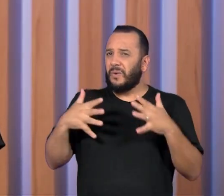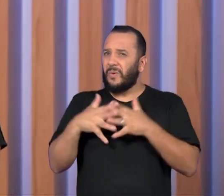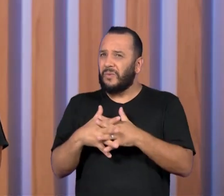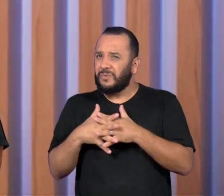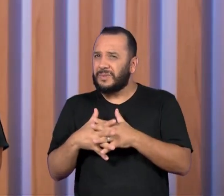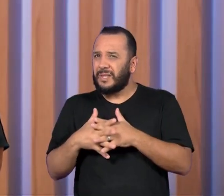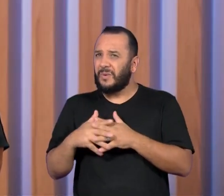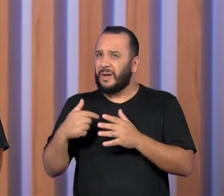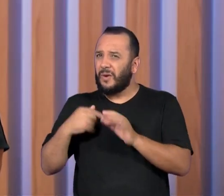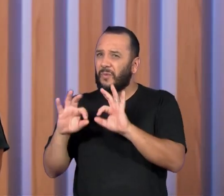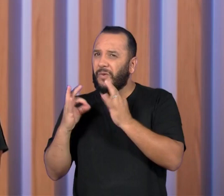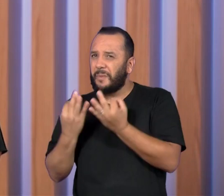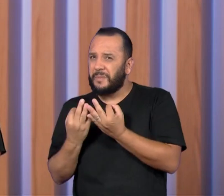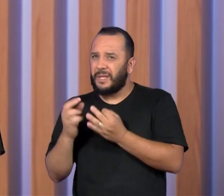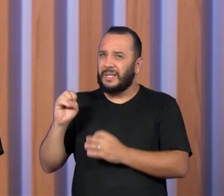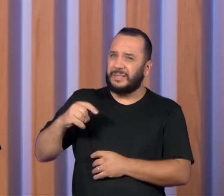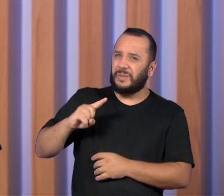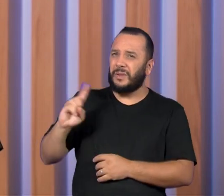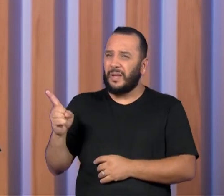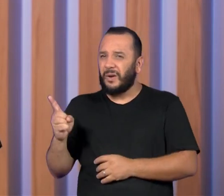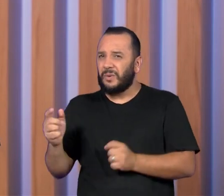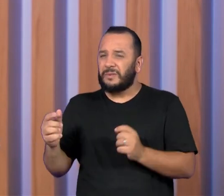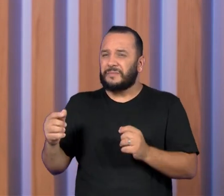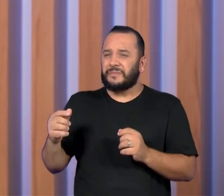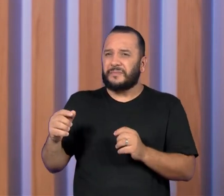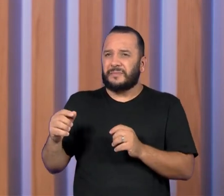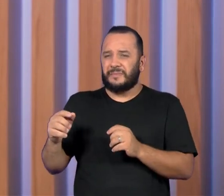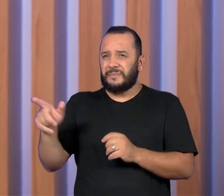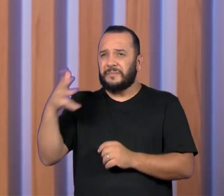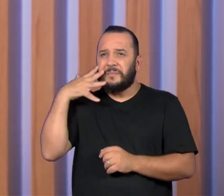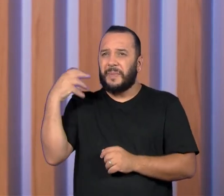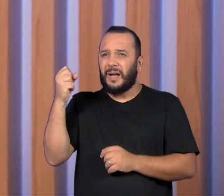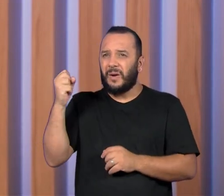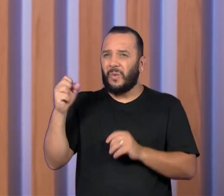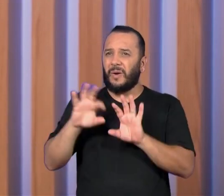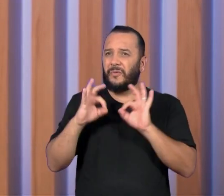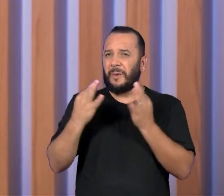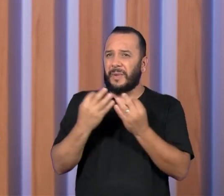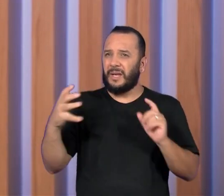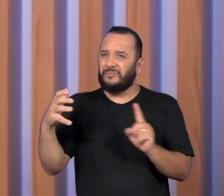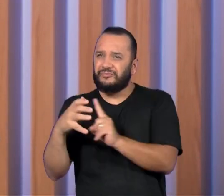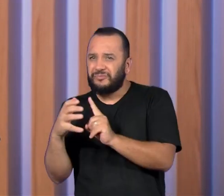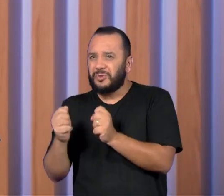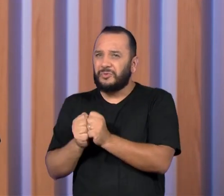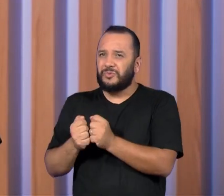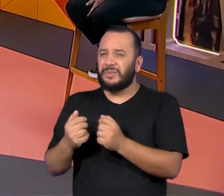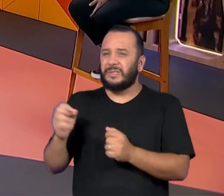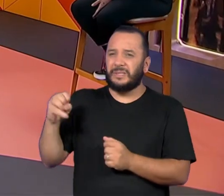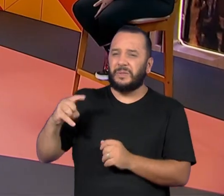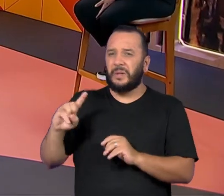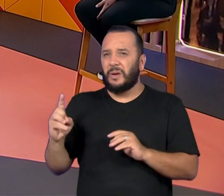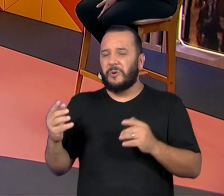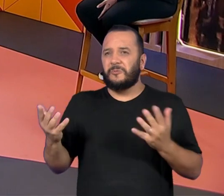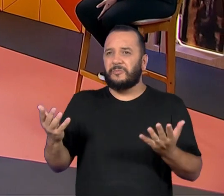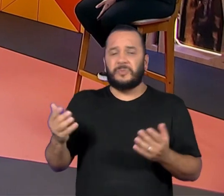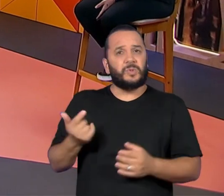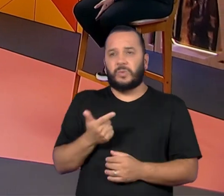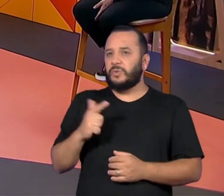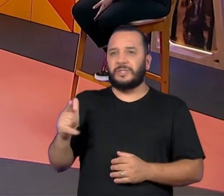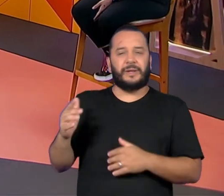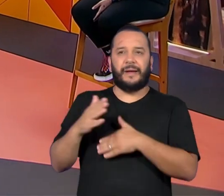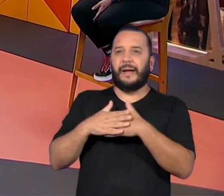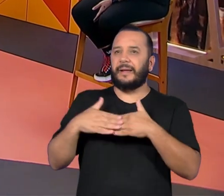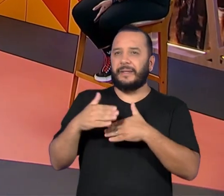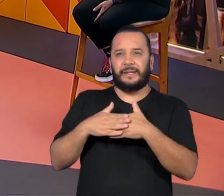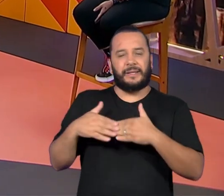tratamento. Então, às vezes, o que você recebe é o mínimo, é o básico. Não tinha um carinho, não tinha minha mãe, não